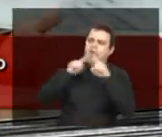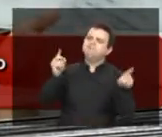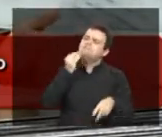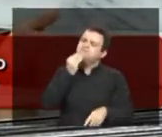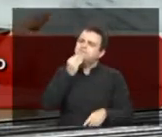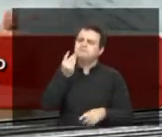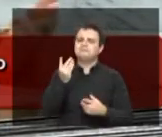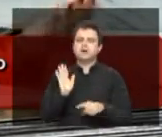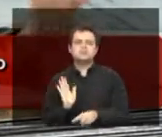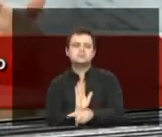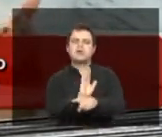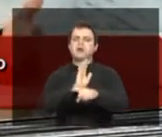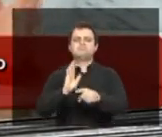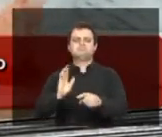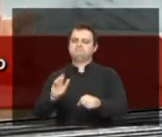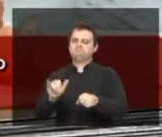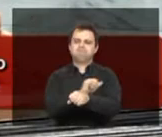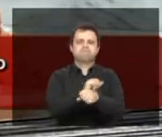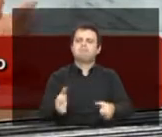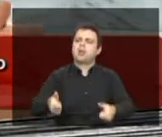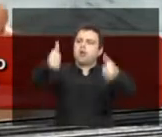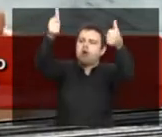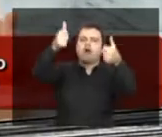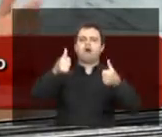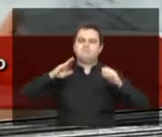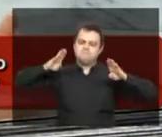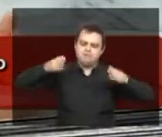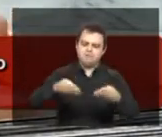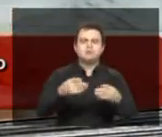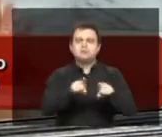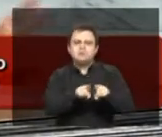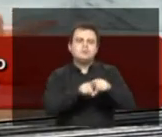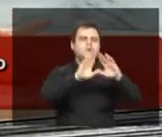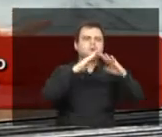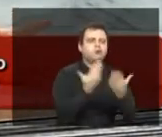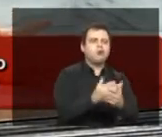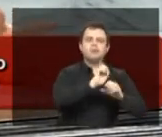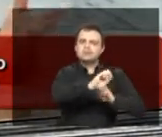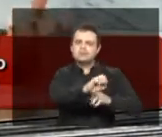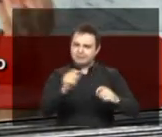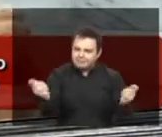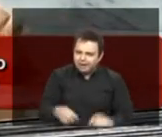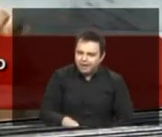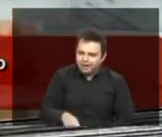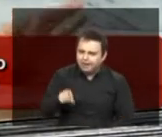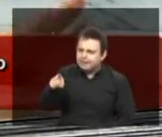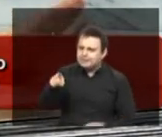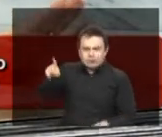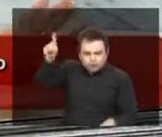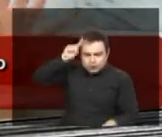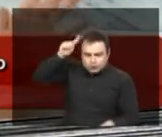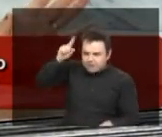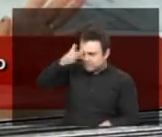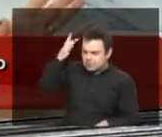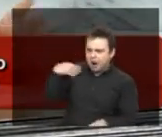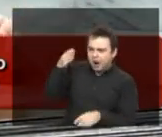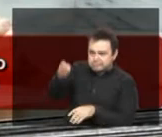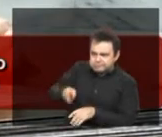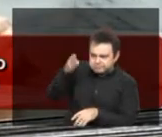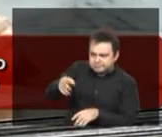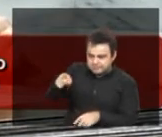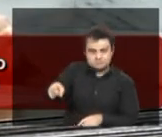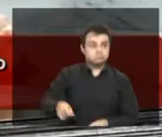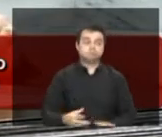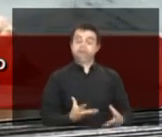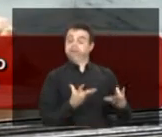investido mais na saúde, ter feito esse projeto mais direcionado à saúde, educação e ao transporte. Esses pedidos chegam diariamente aqui até a